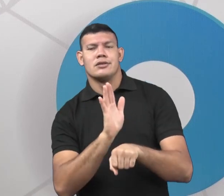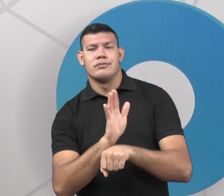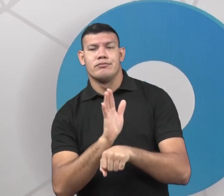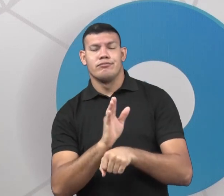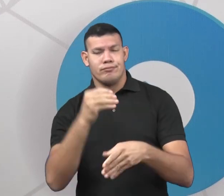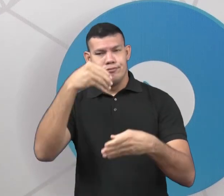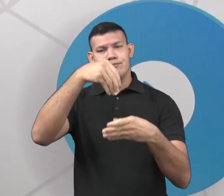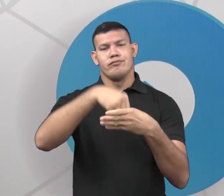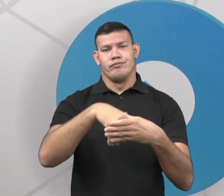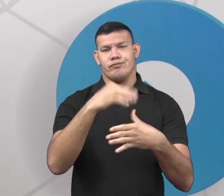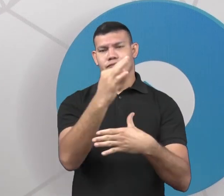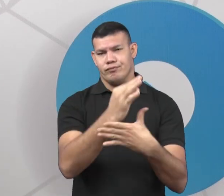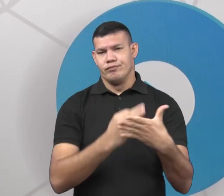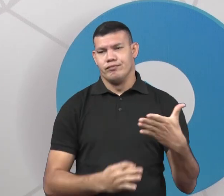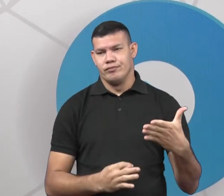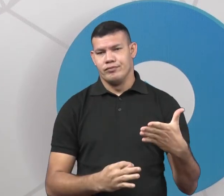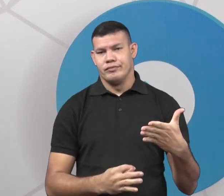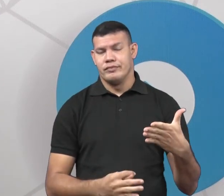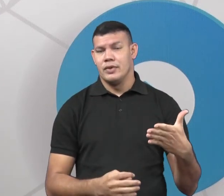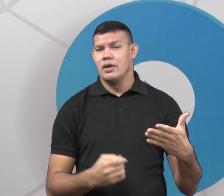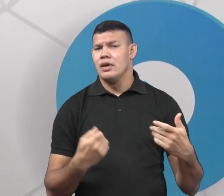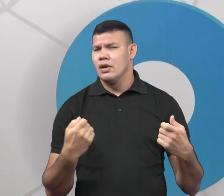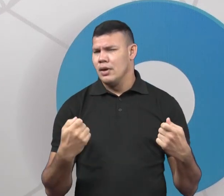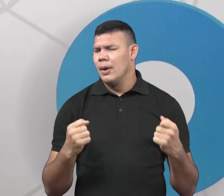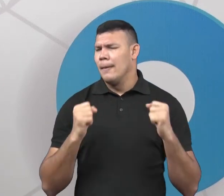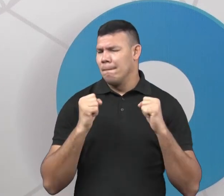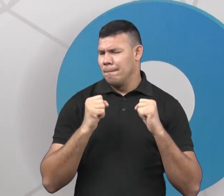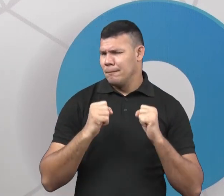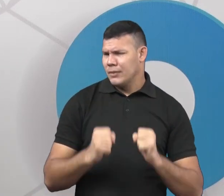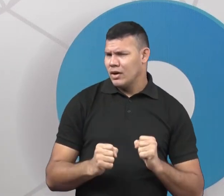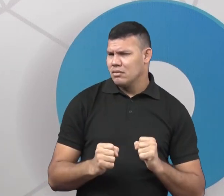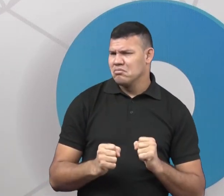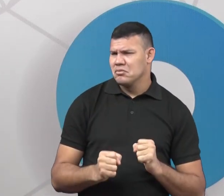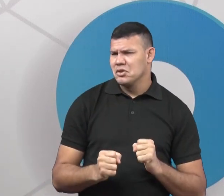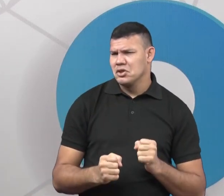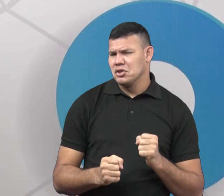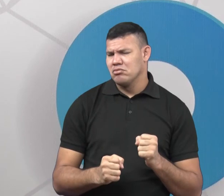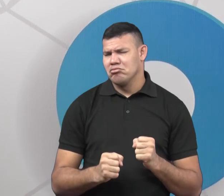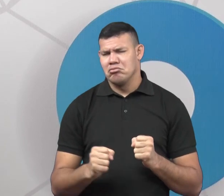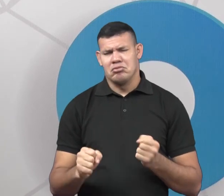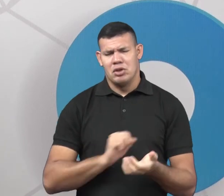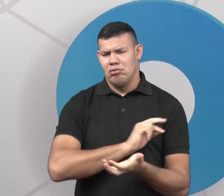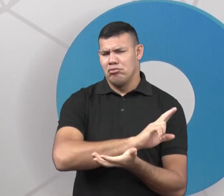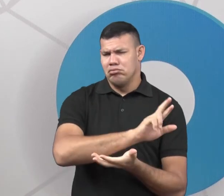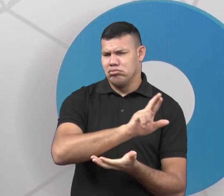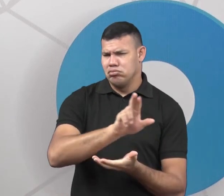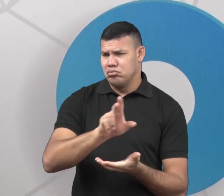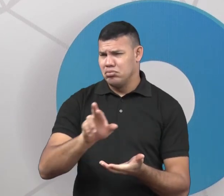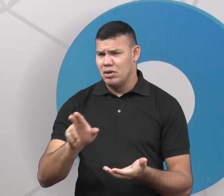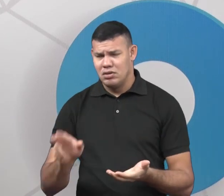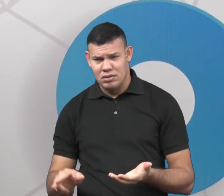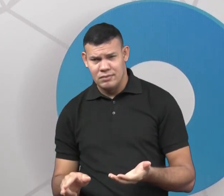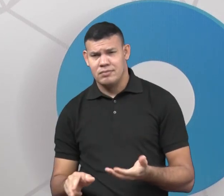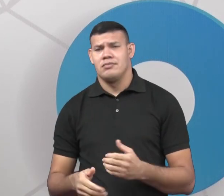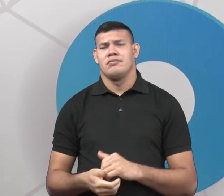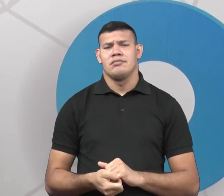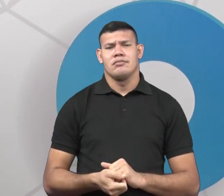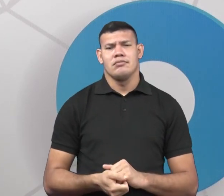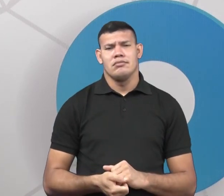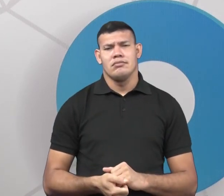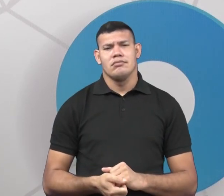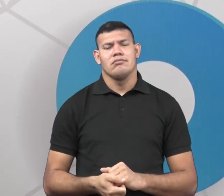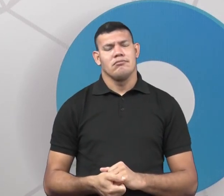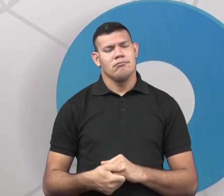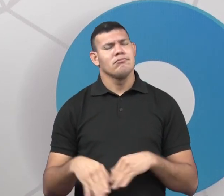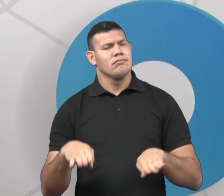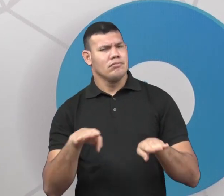presente na tese. Os argumentos, eles podem ser de origens variadas, além disso, de áreas de